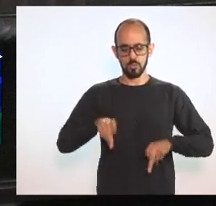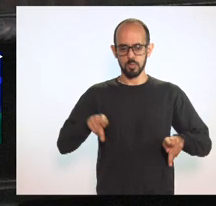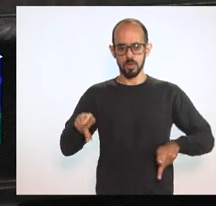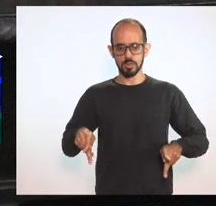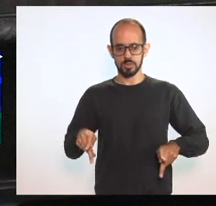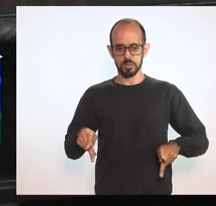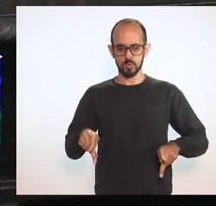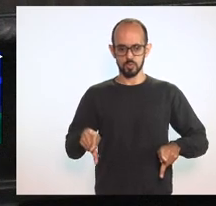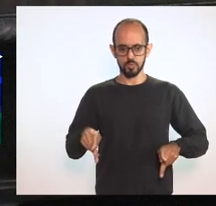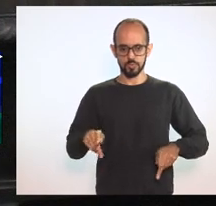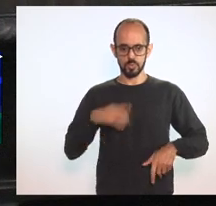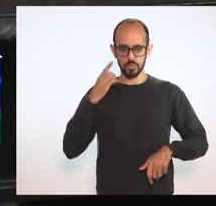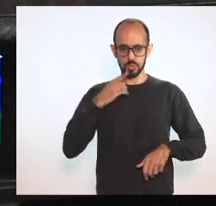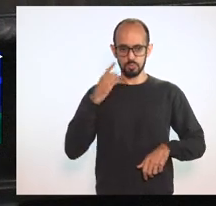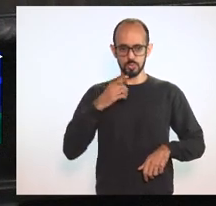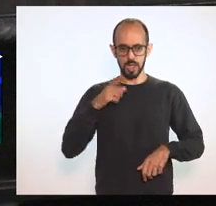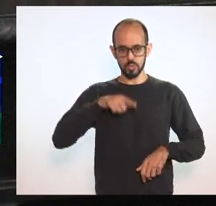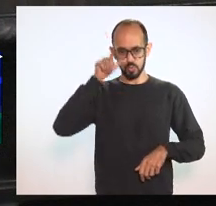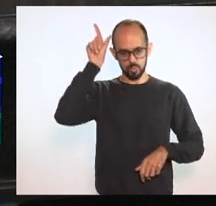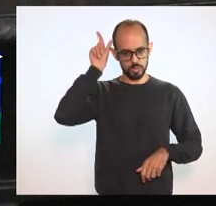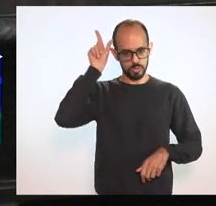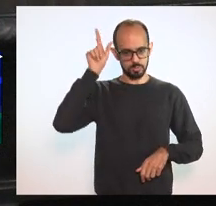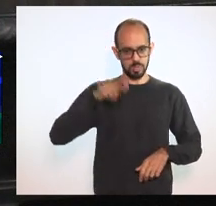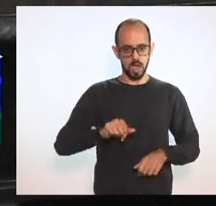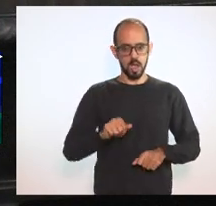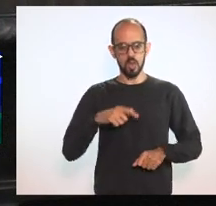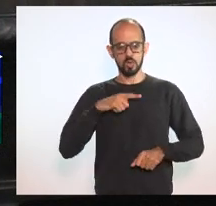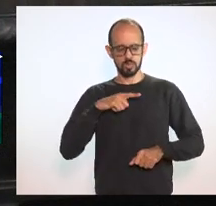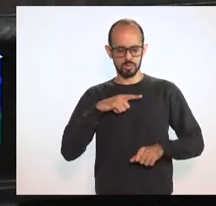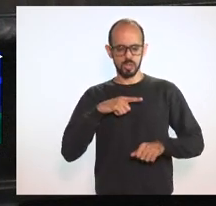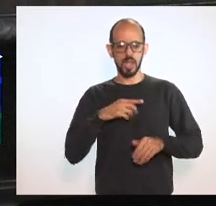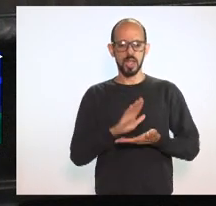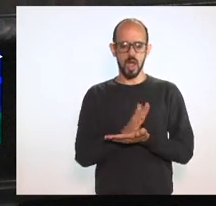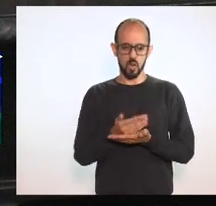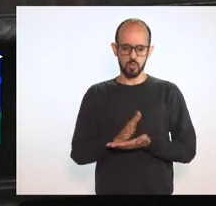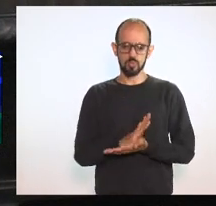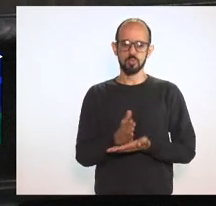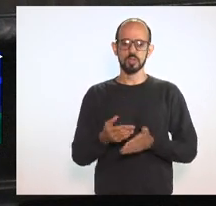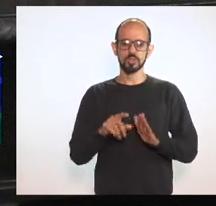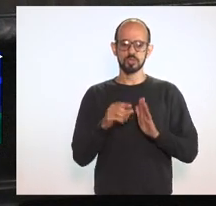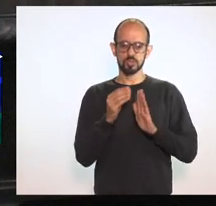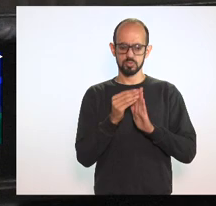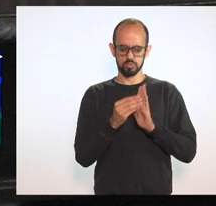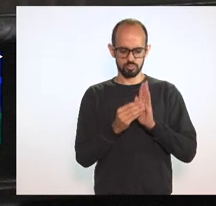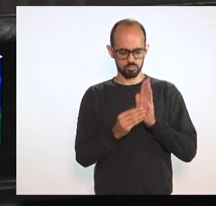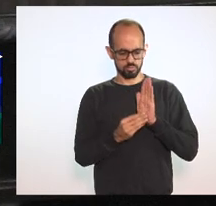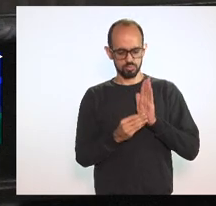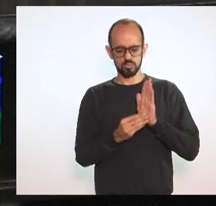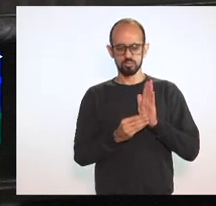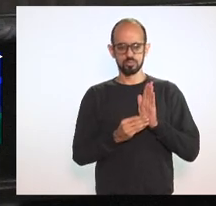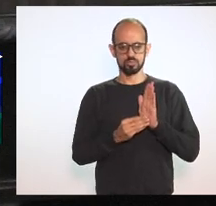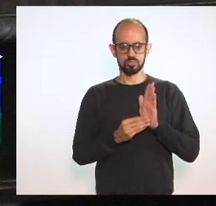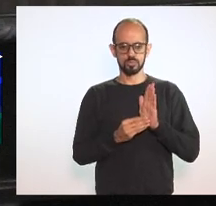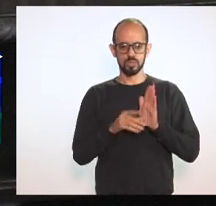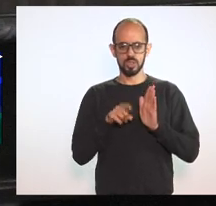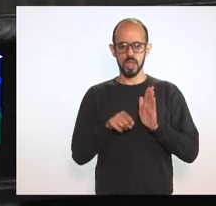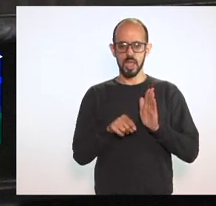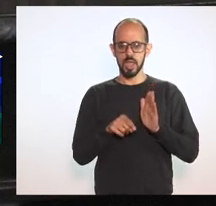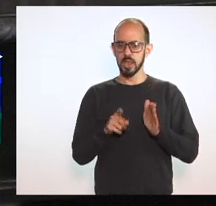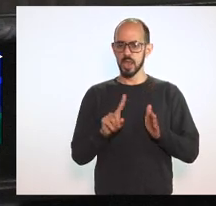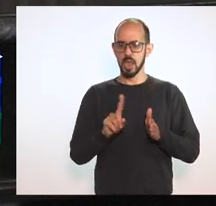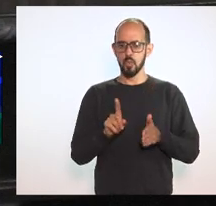o deputado nos Paulo trouxe aqui algumas questões sobre o ponto facultativo lembrando né